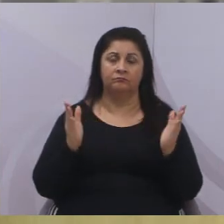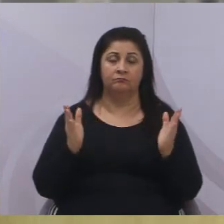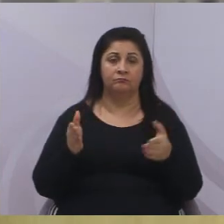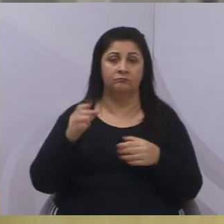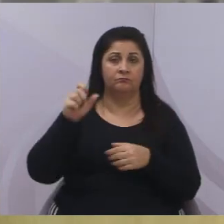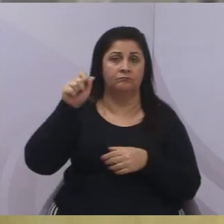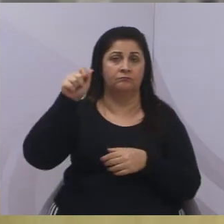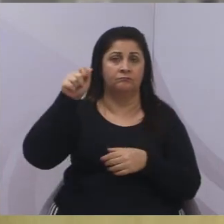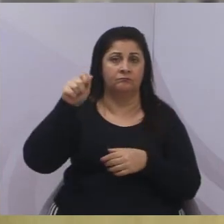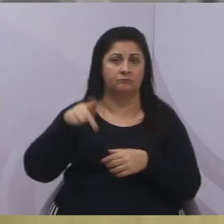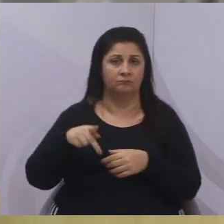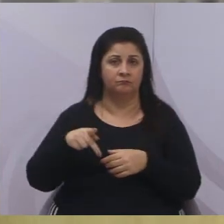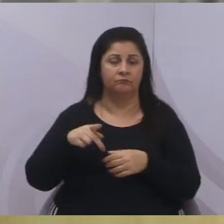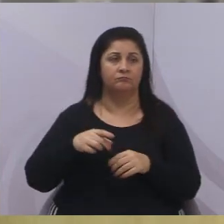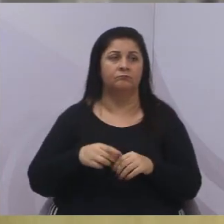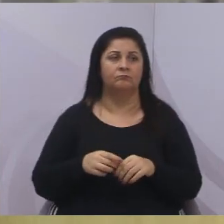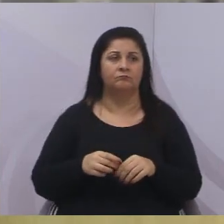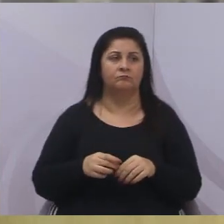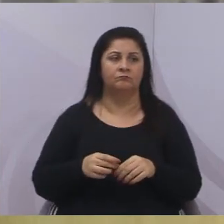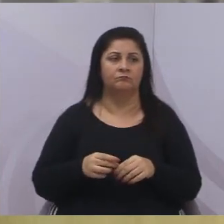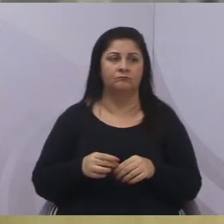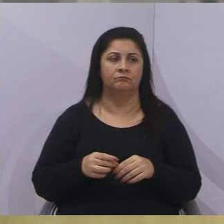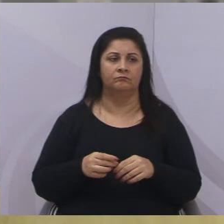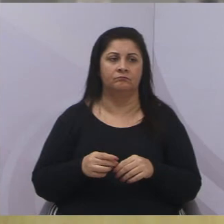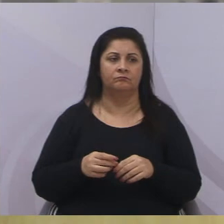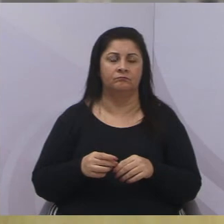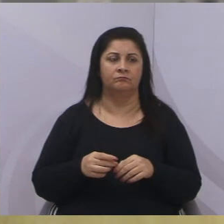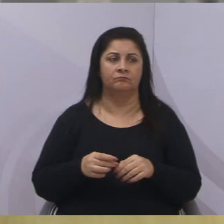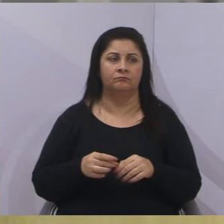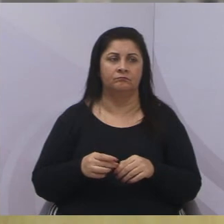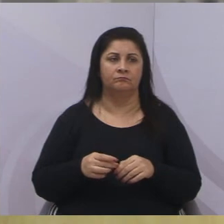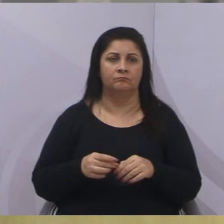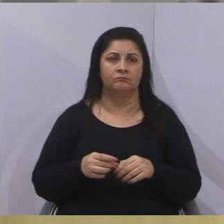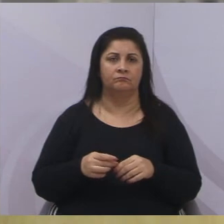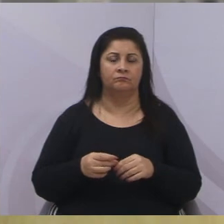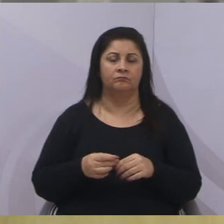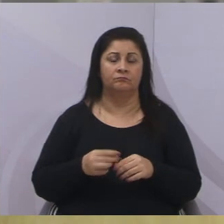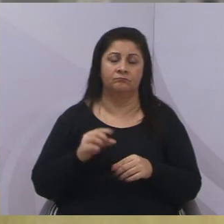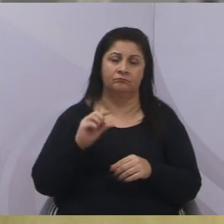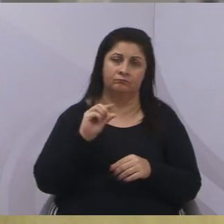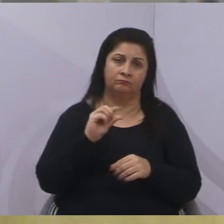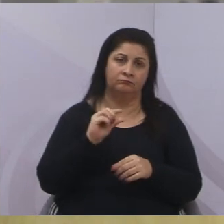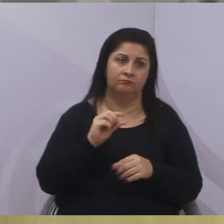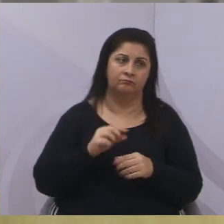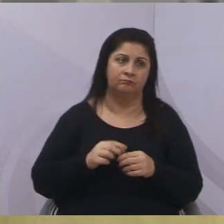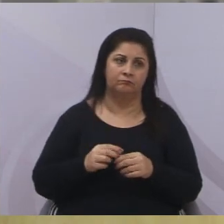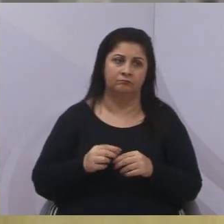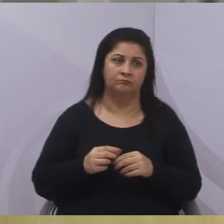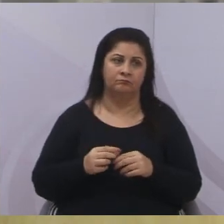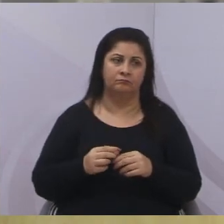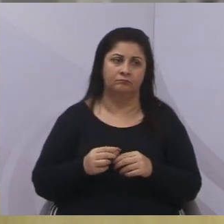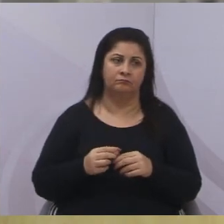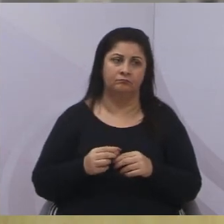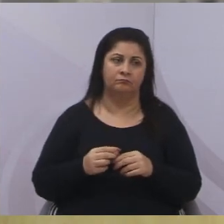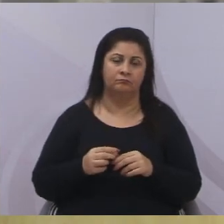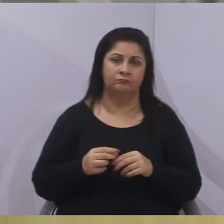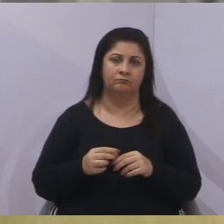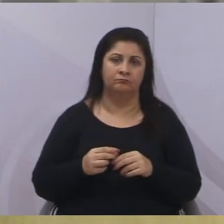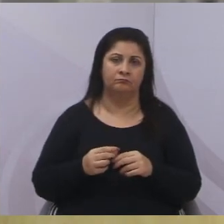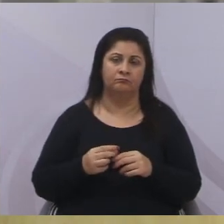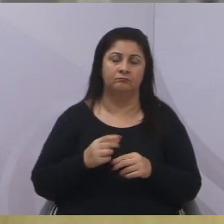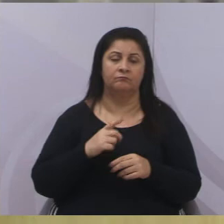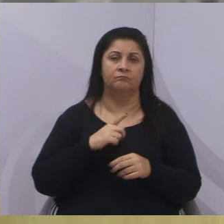aposentando com aposentadorias especiais. Então, tem um número bastante reduzido. Nós temos um